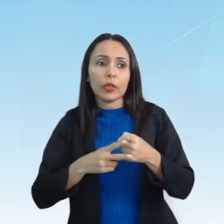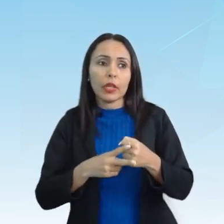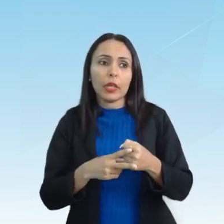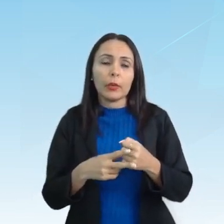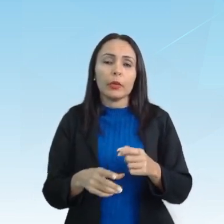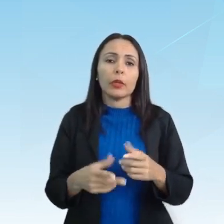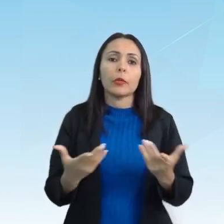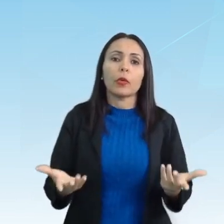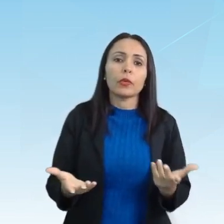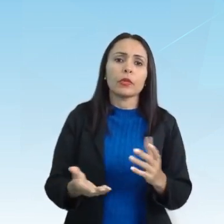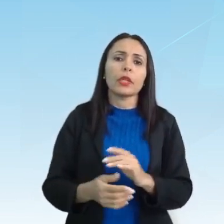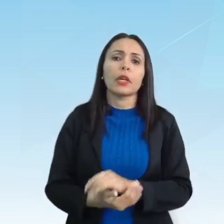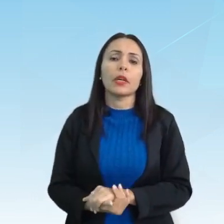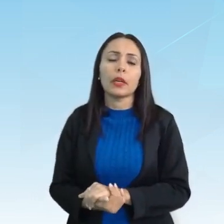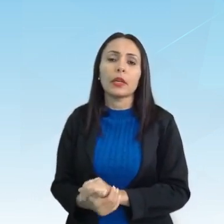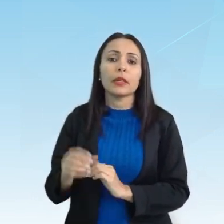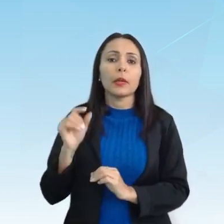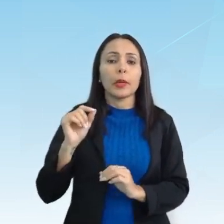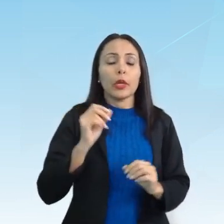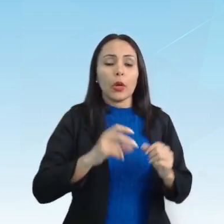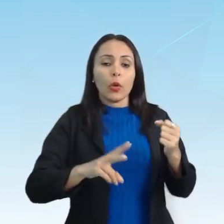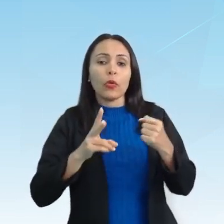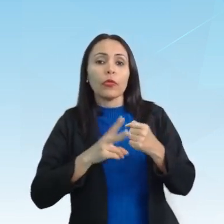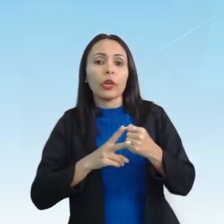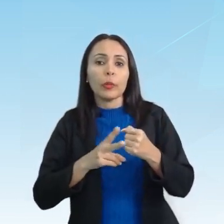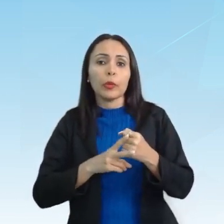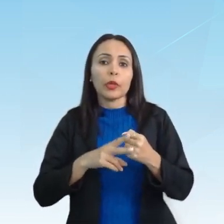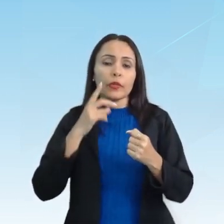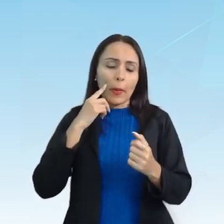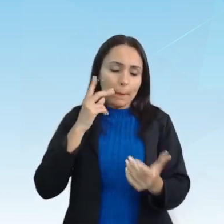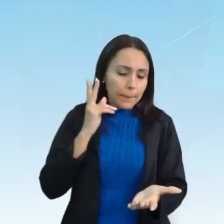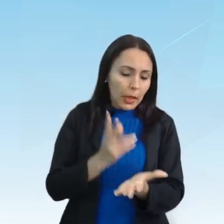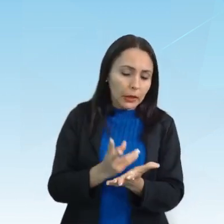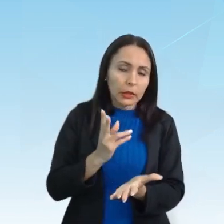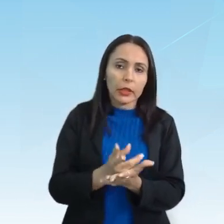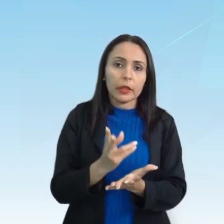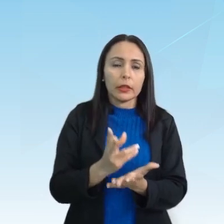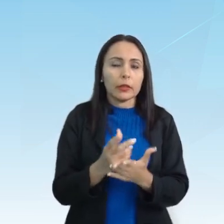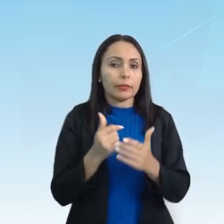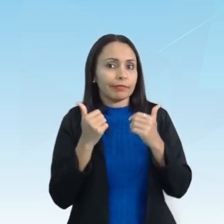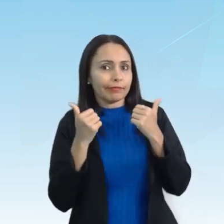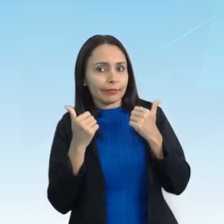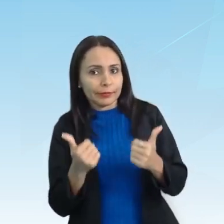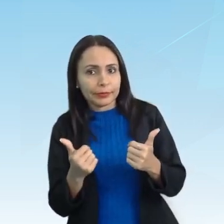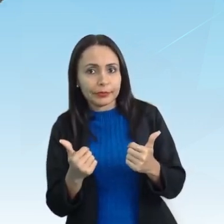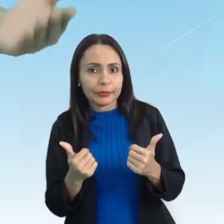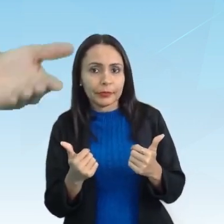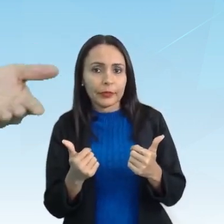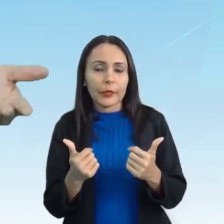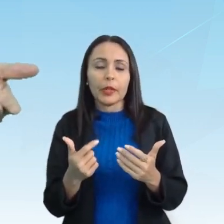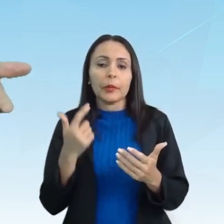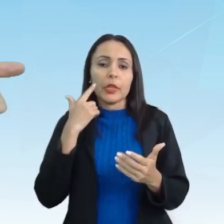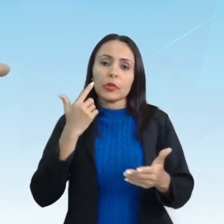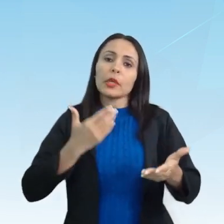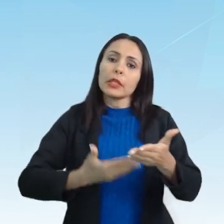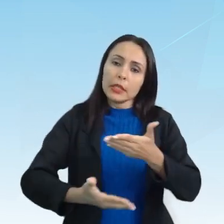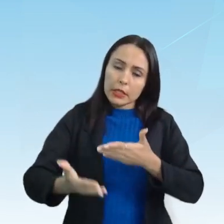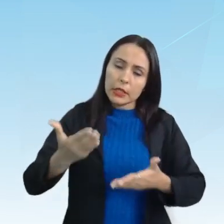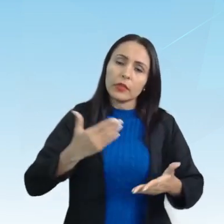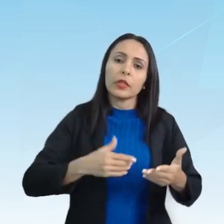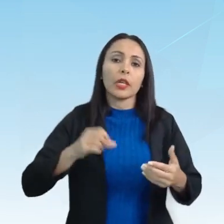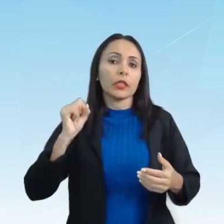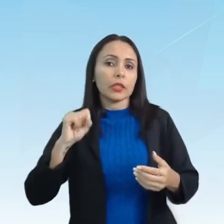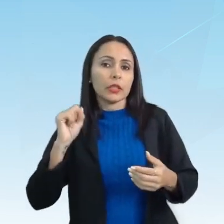vejamos qual será o verbo que vai manter, certo? A mesma transitividade, aliás,